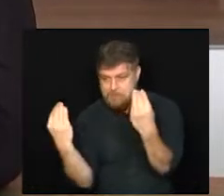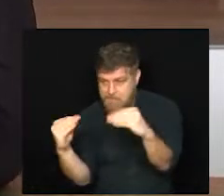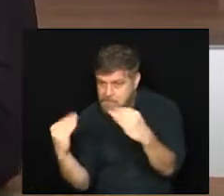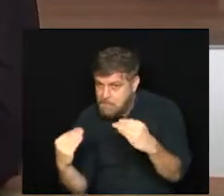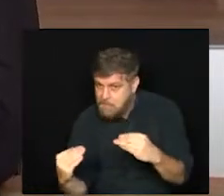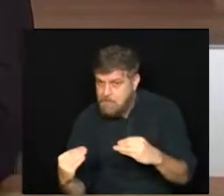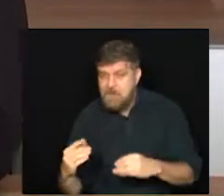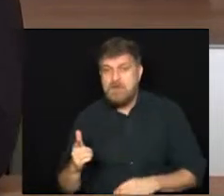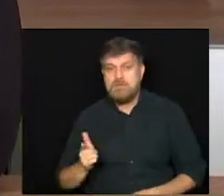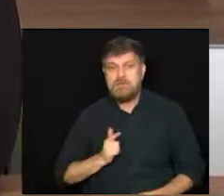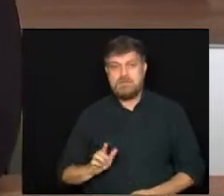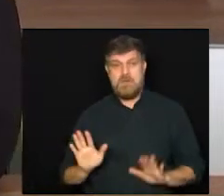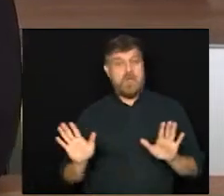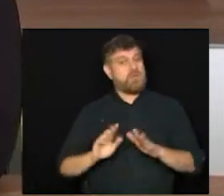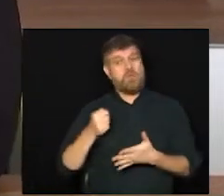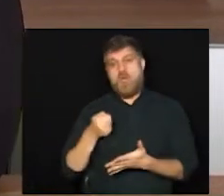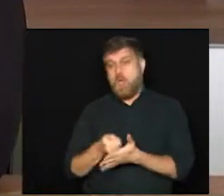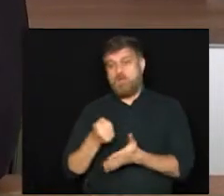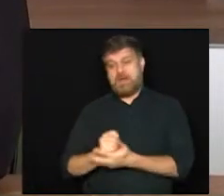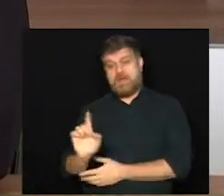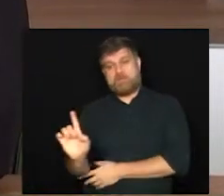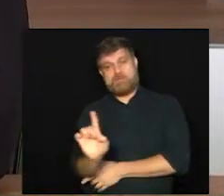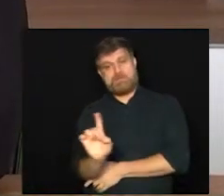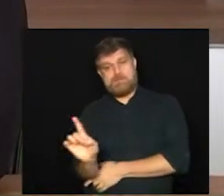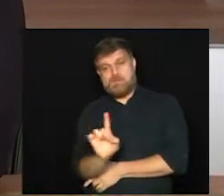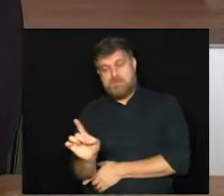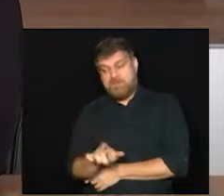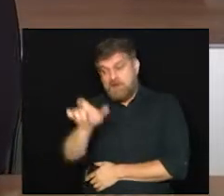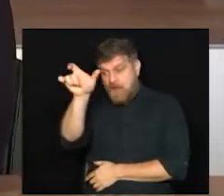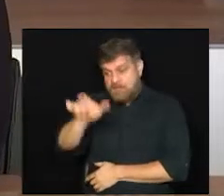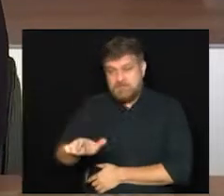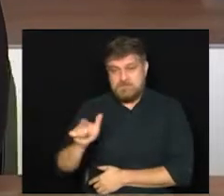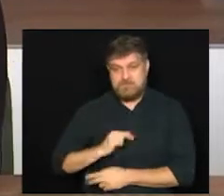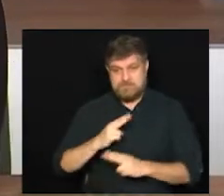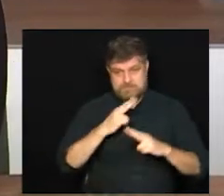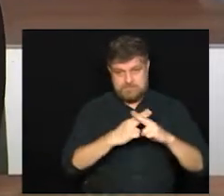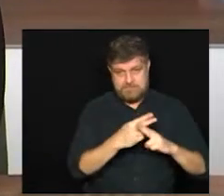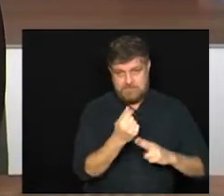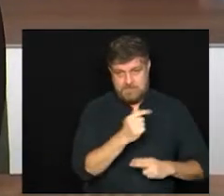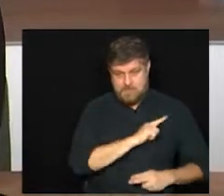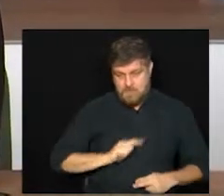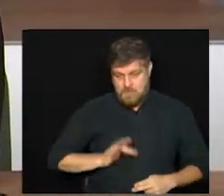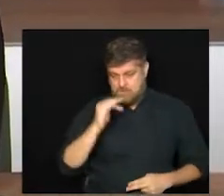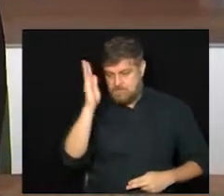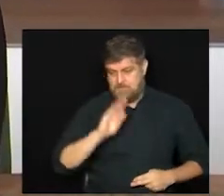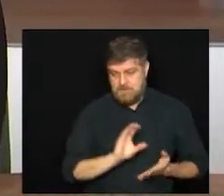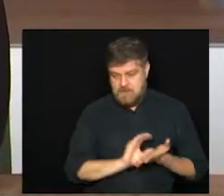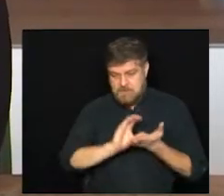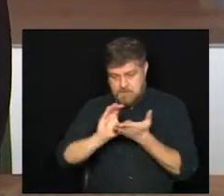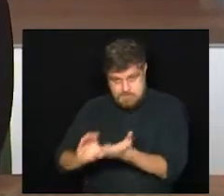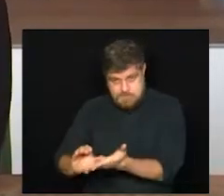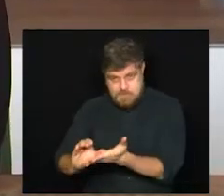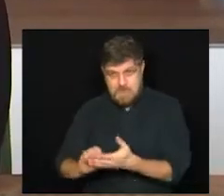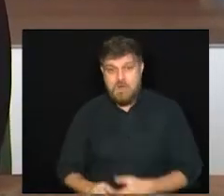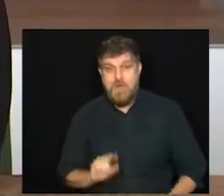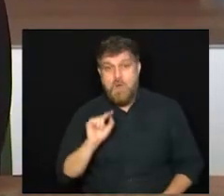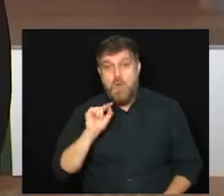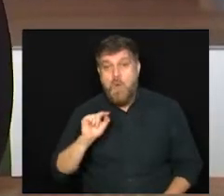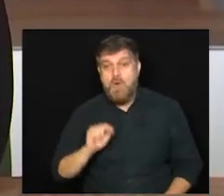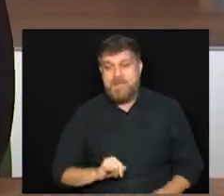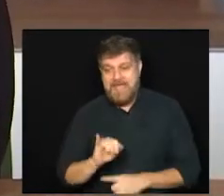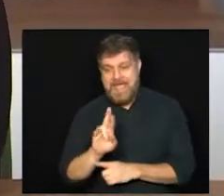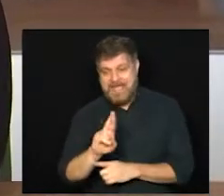situação? Não é obrigado a fazer a declaração quem recebeu o auxílio emergencial apenas por esse motivo. O que a